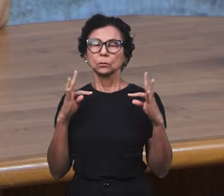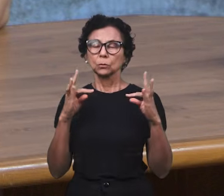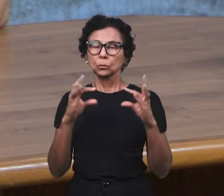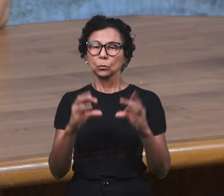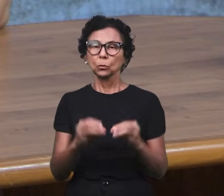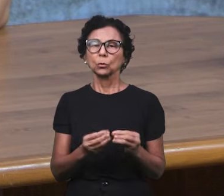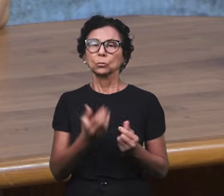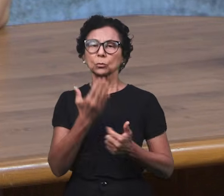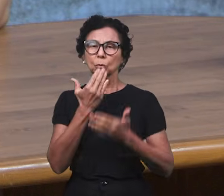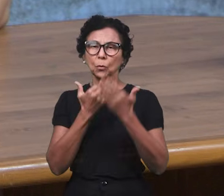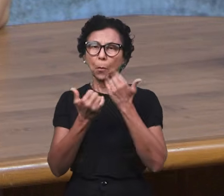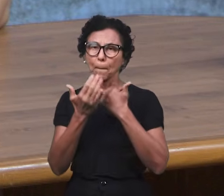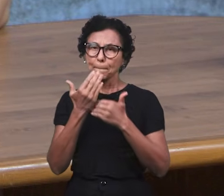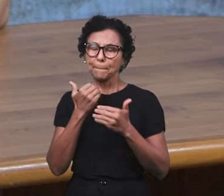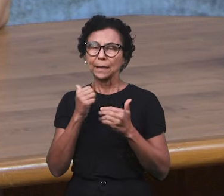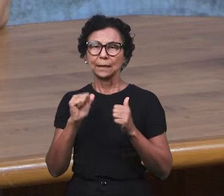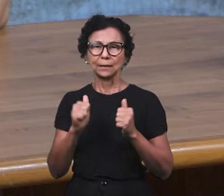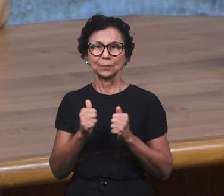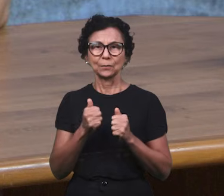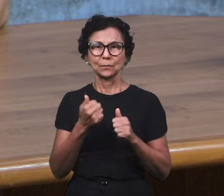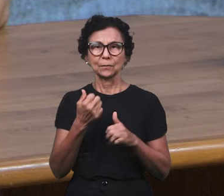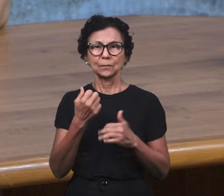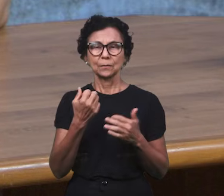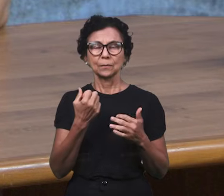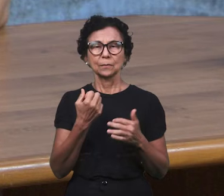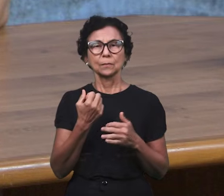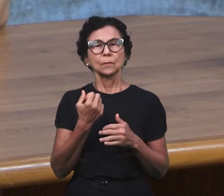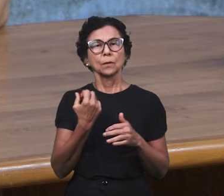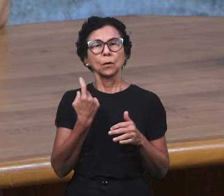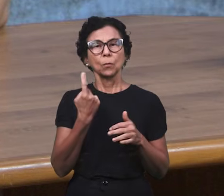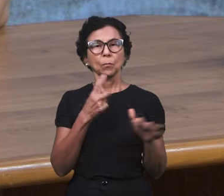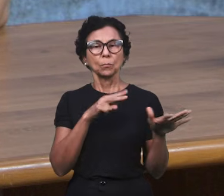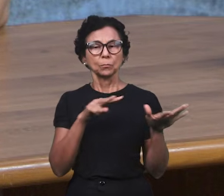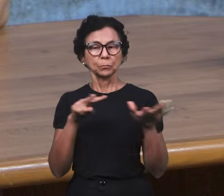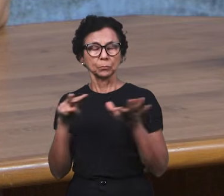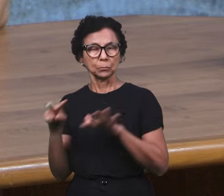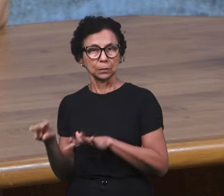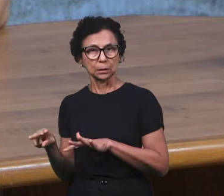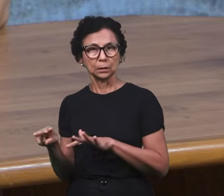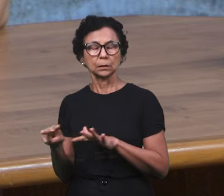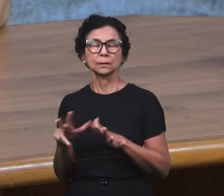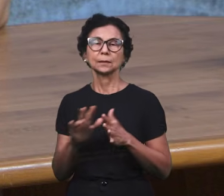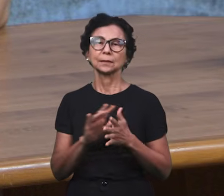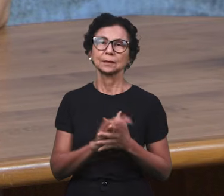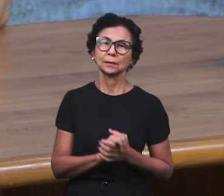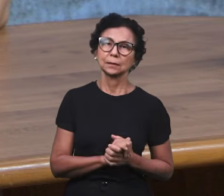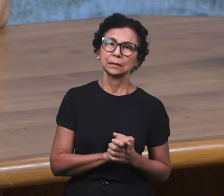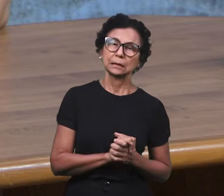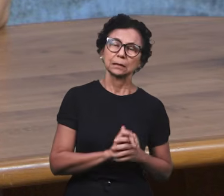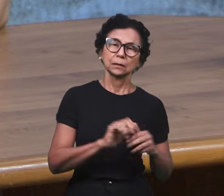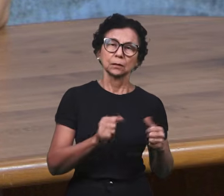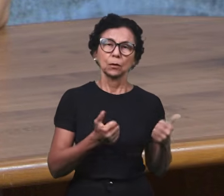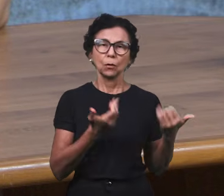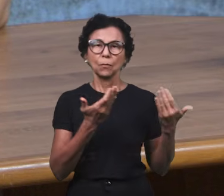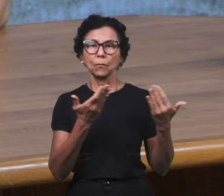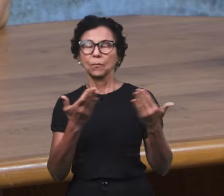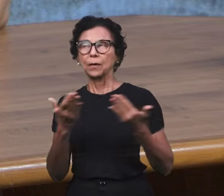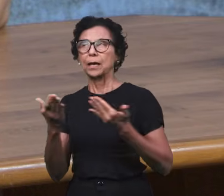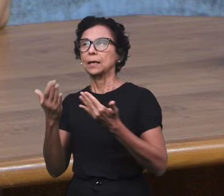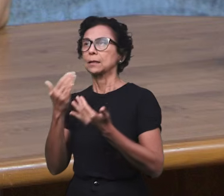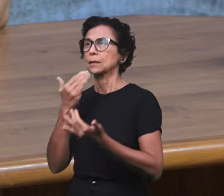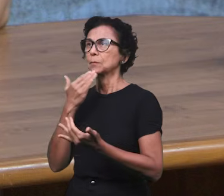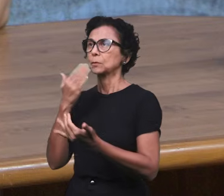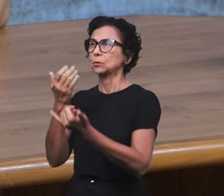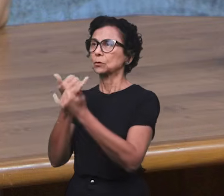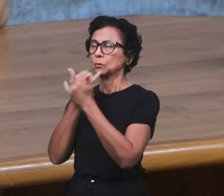da solenidade por 7 dias, oferecendo ofertas pacíficas e louvando ao